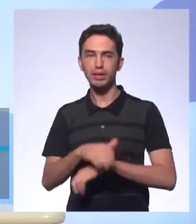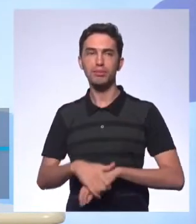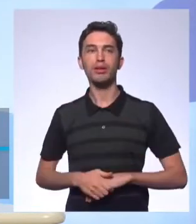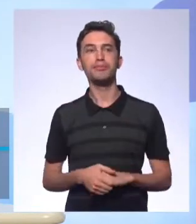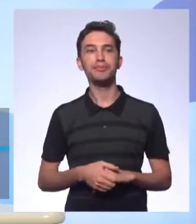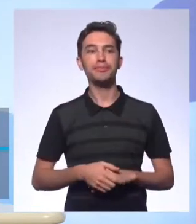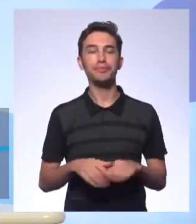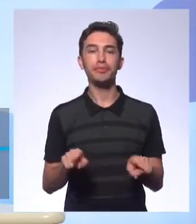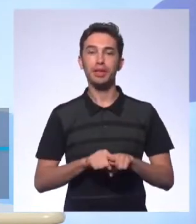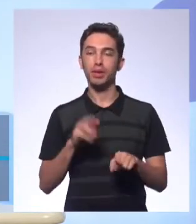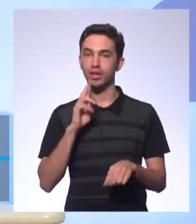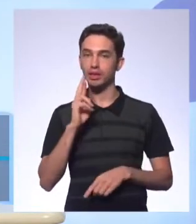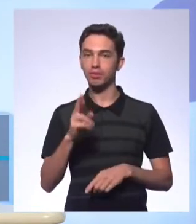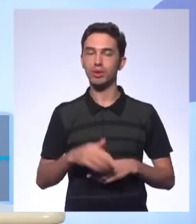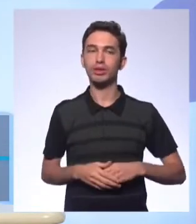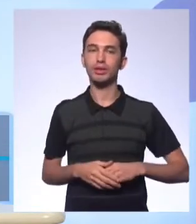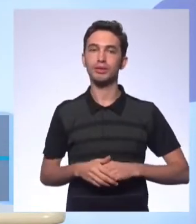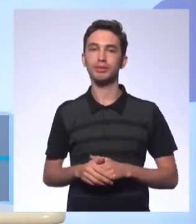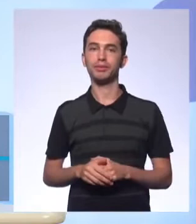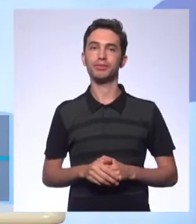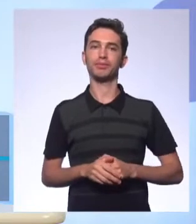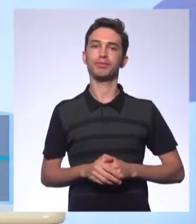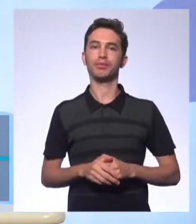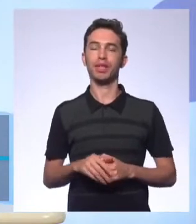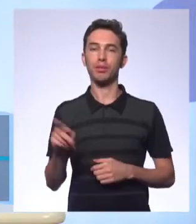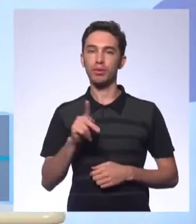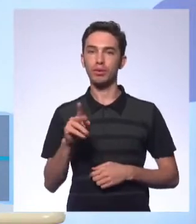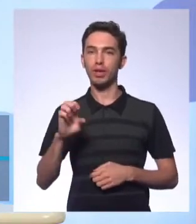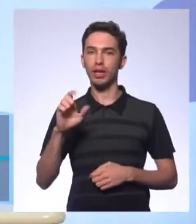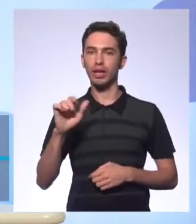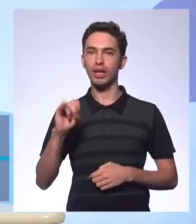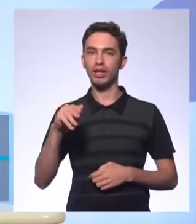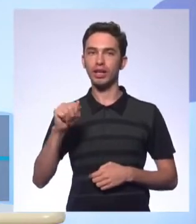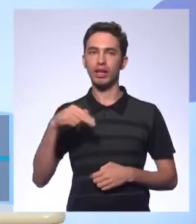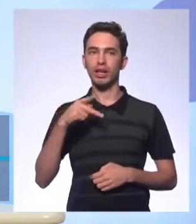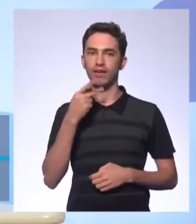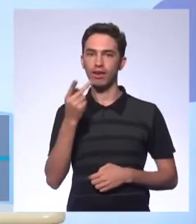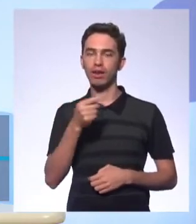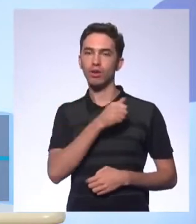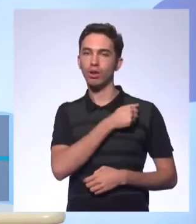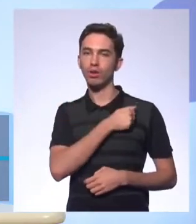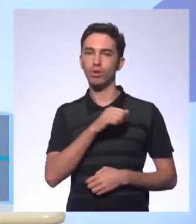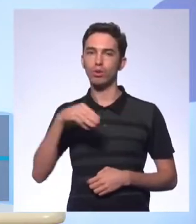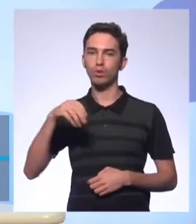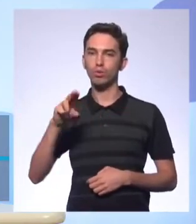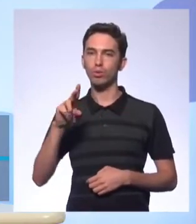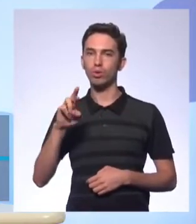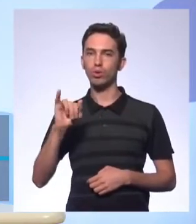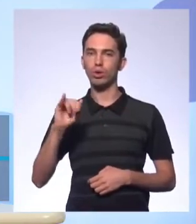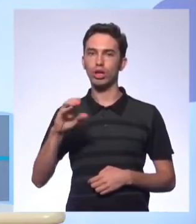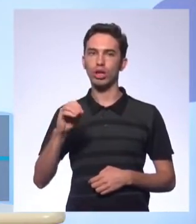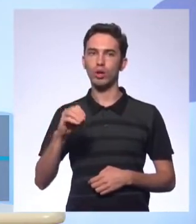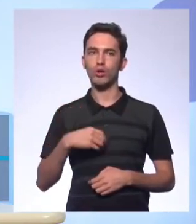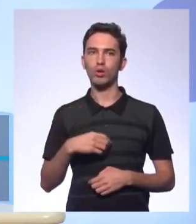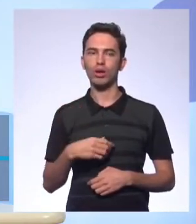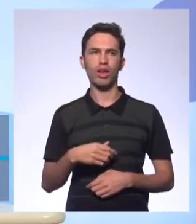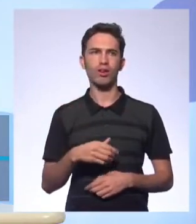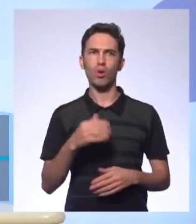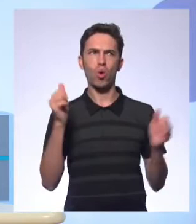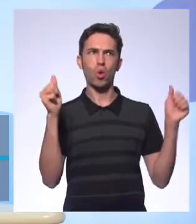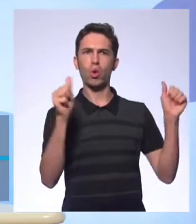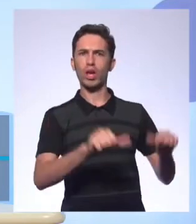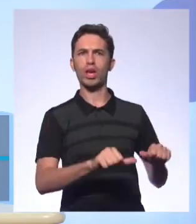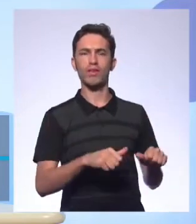as respostas, olha, a Proeliana, ela mandou aqui a resposta do Murilo, uma coisa horrível e imperdoável.